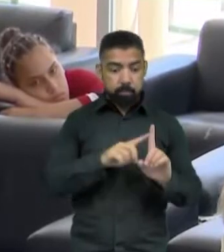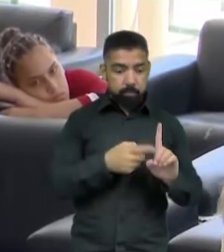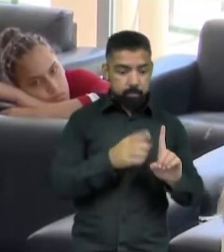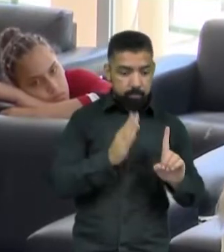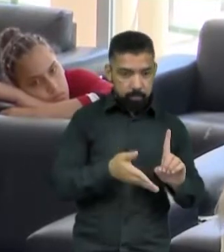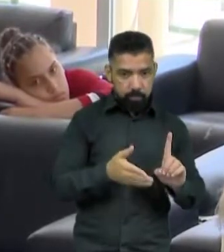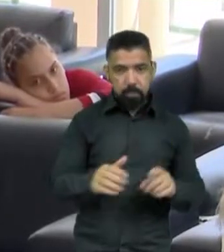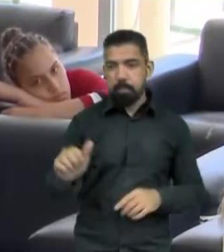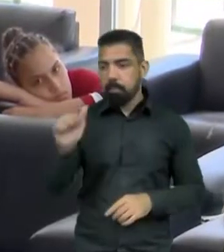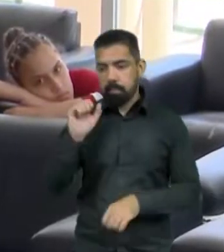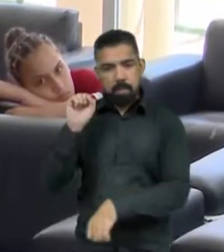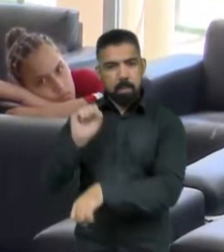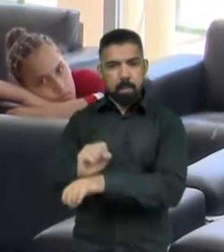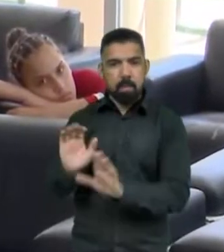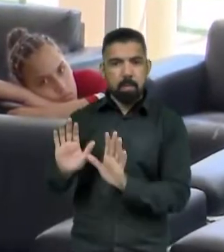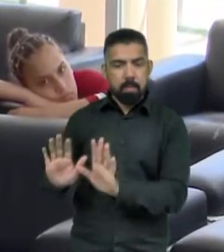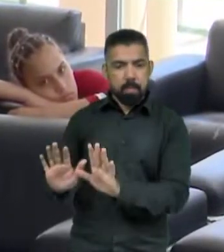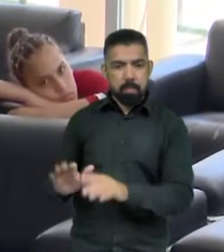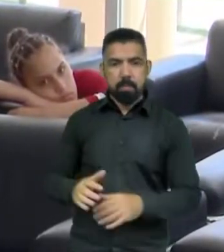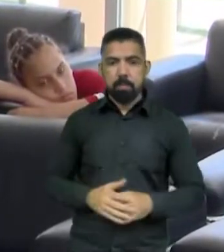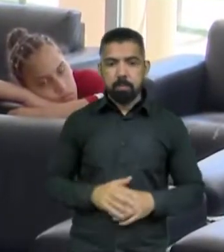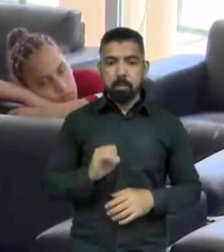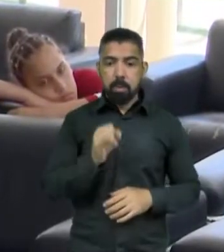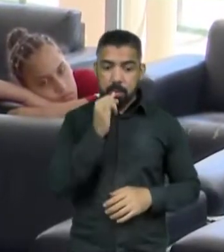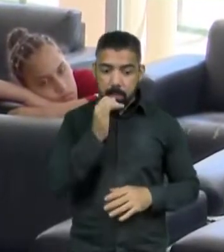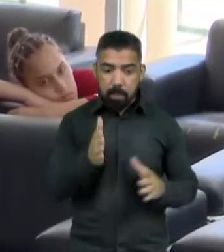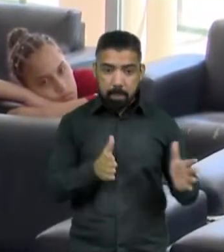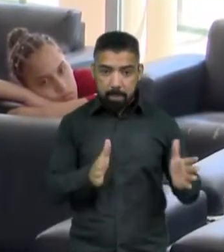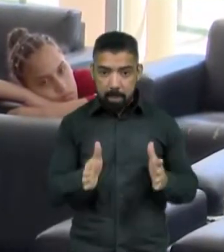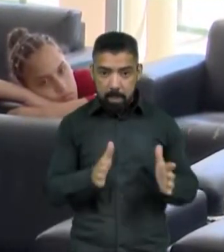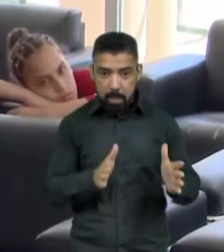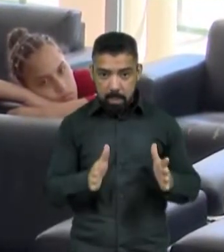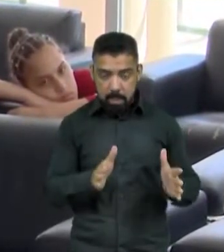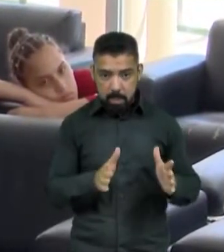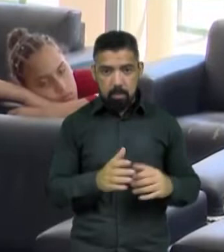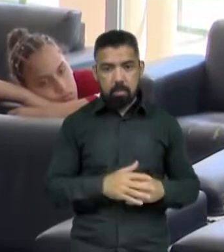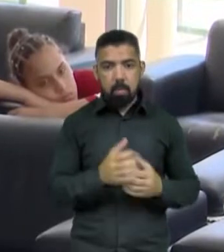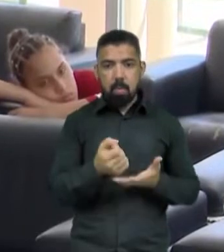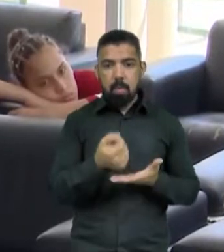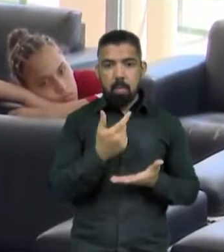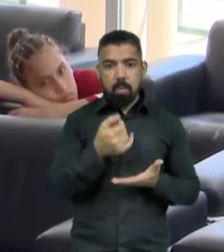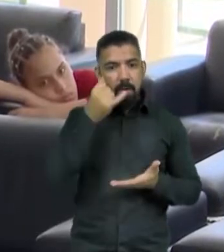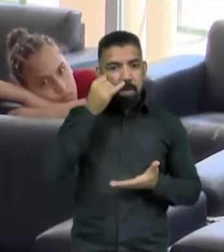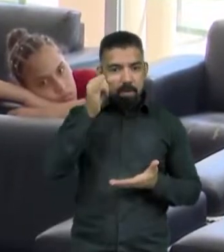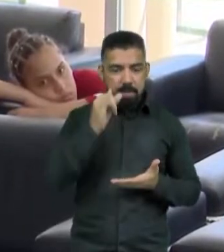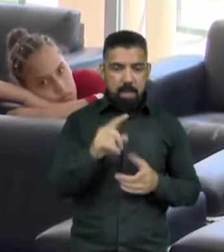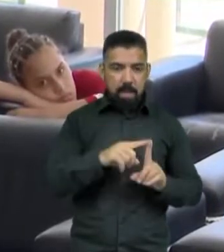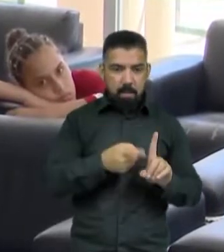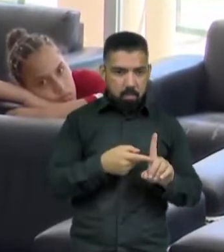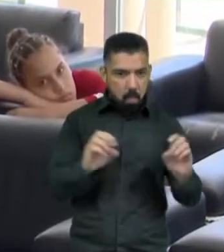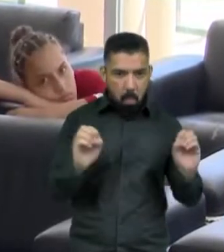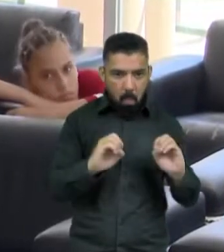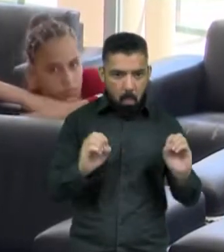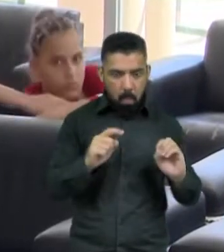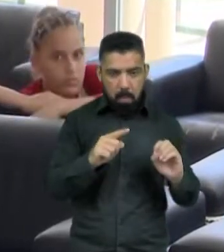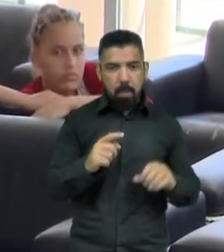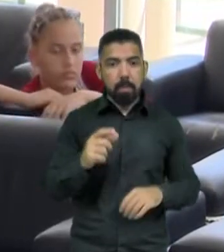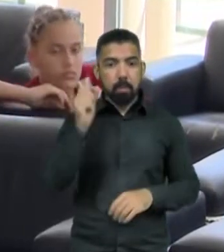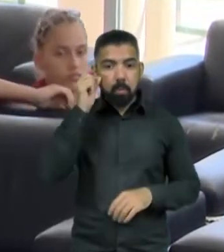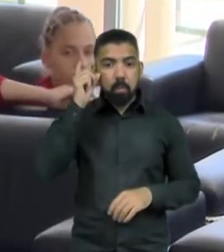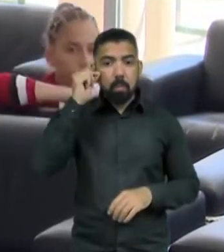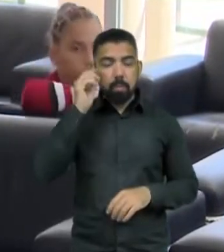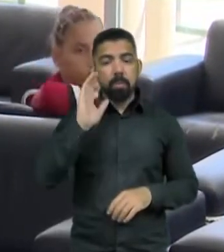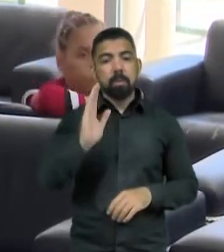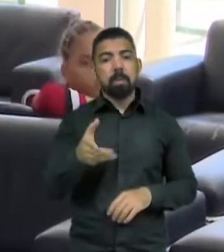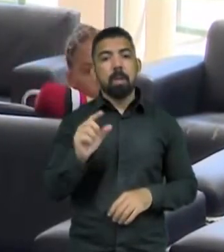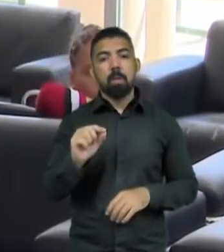beber. Quando você está no período fértil, que não está usando nada para evitar a gravidez, quando você vai descobrir a gravidez, você já está com